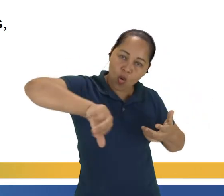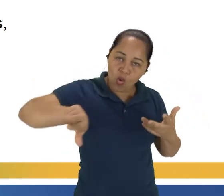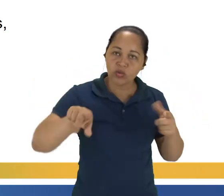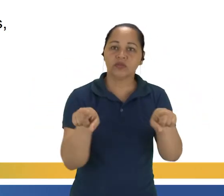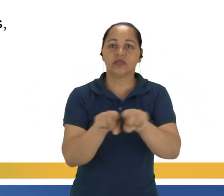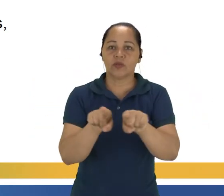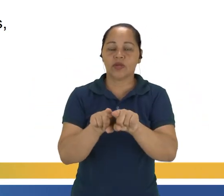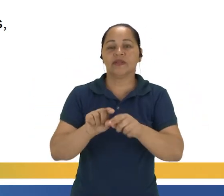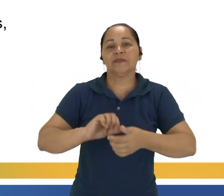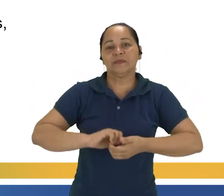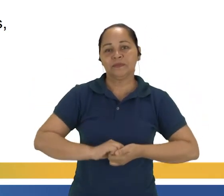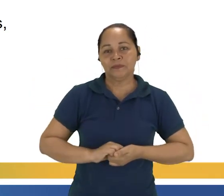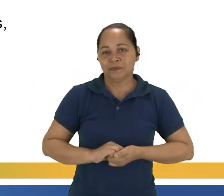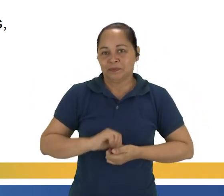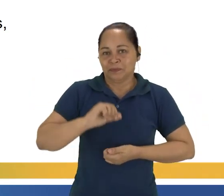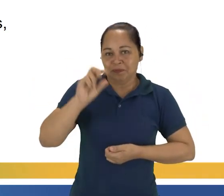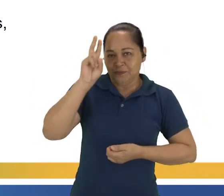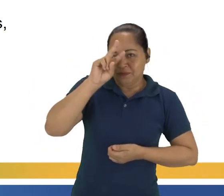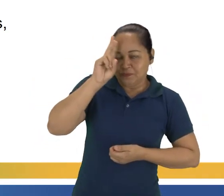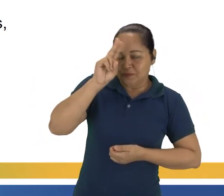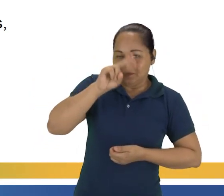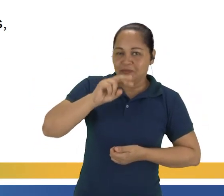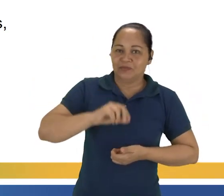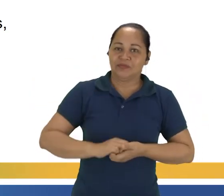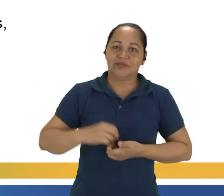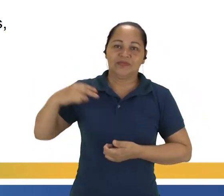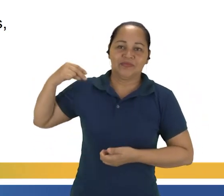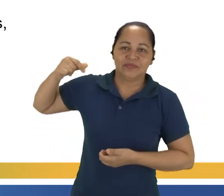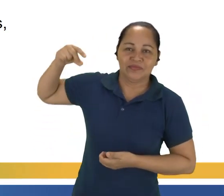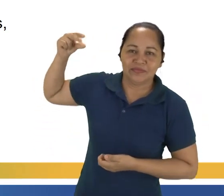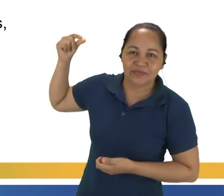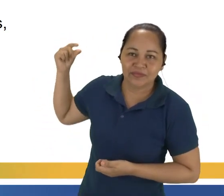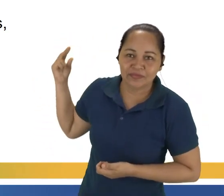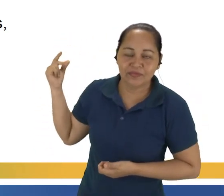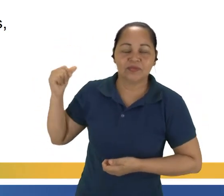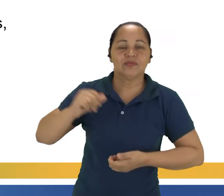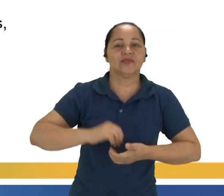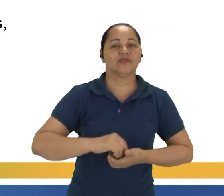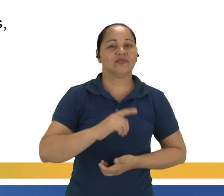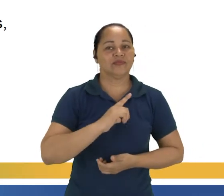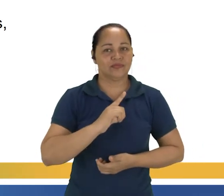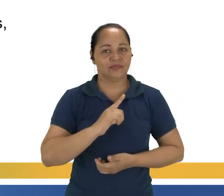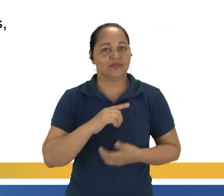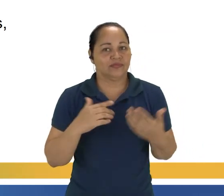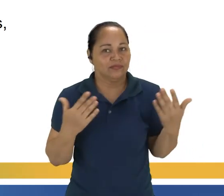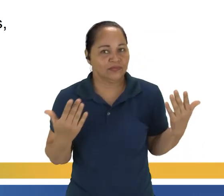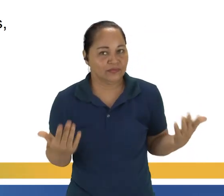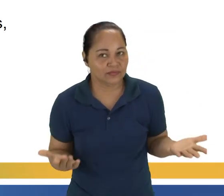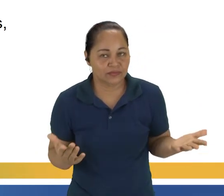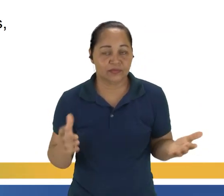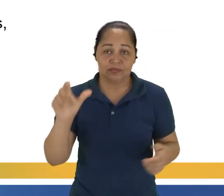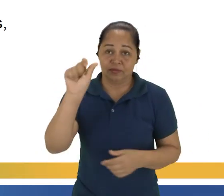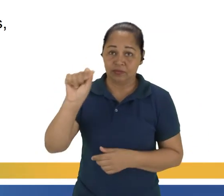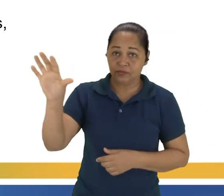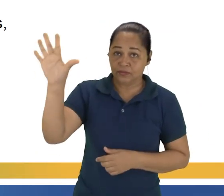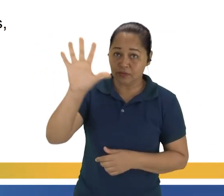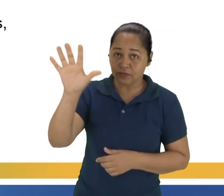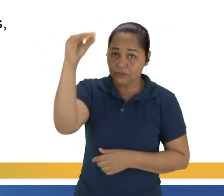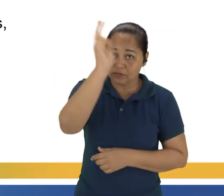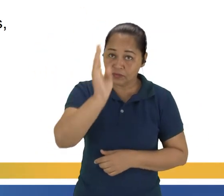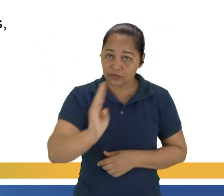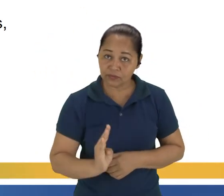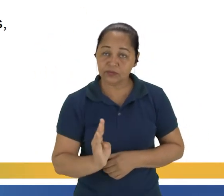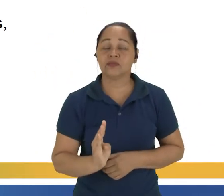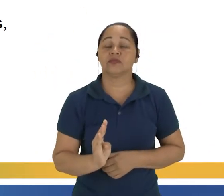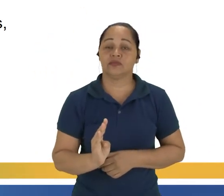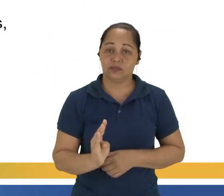né? Lembrando que durante muito tempo, esses tipos de ritmos, esses tipos de ideais afro-brasileiros, eles foram deixados às